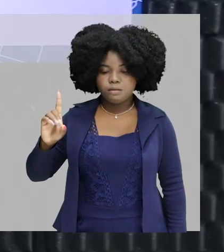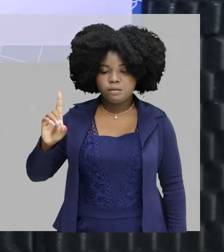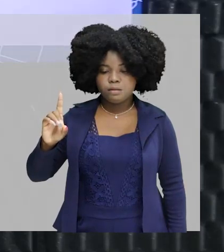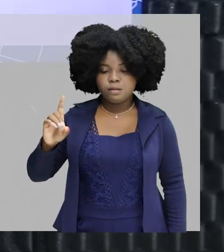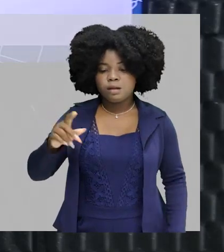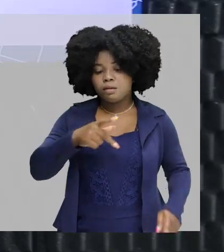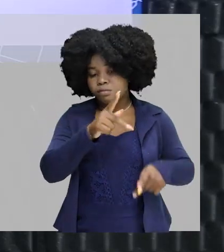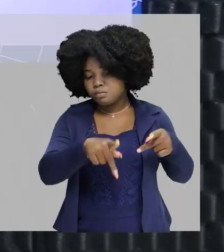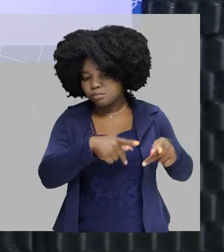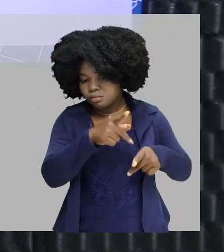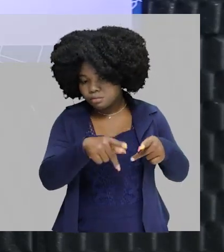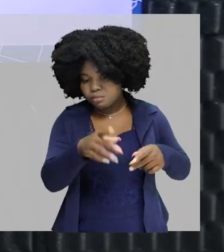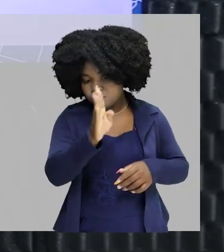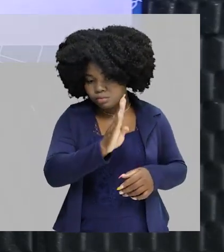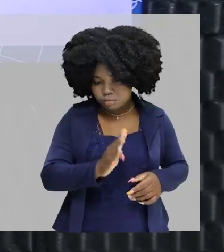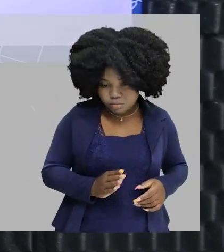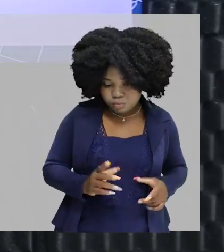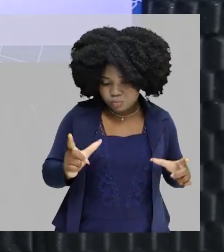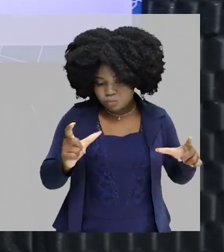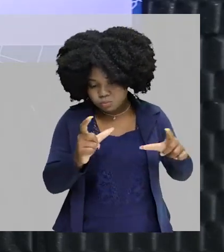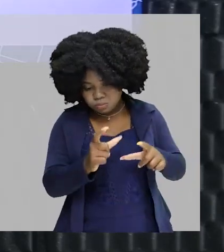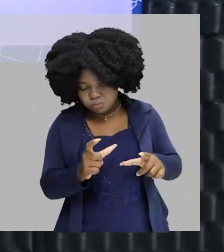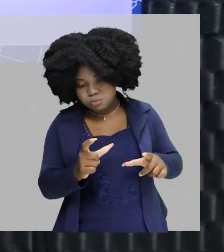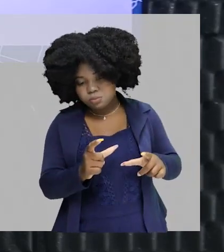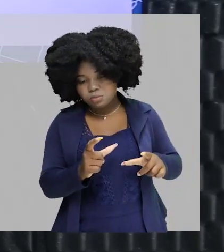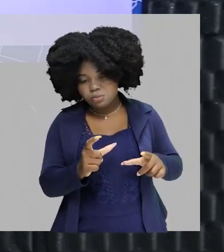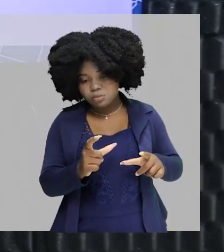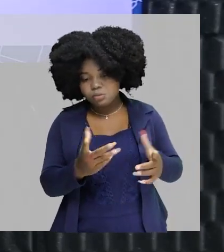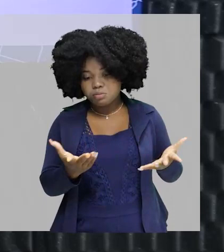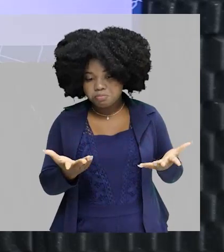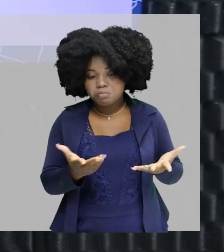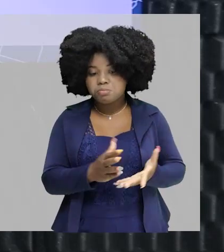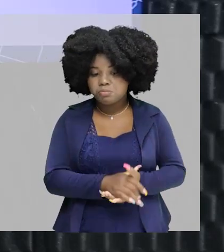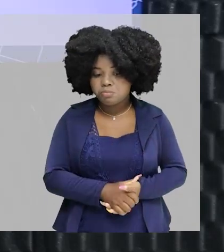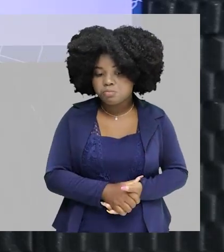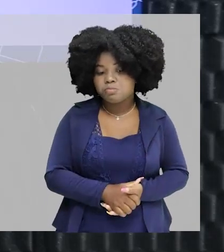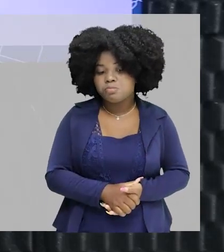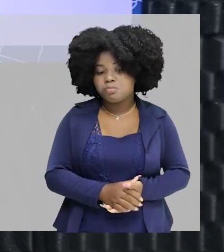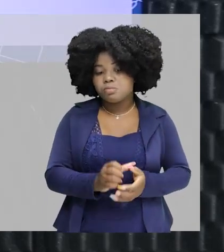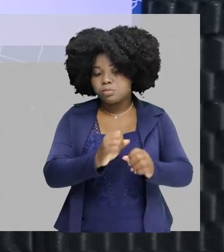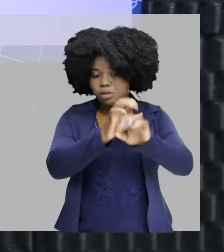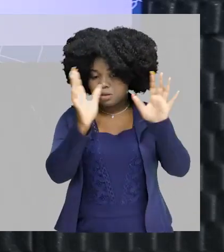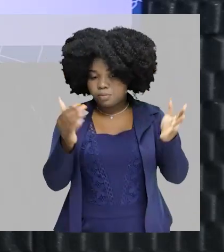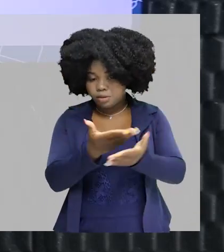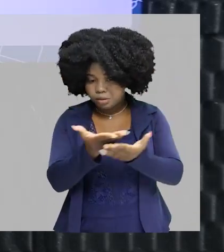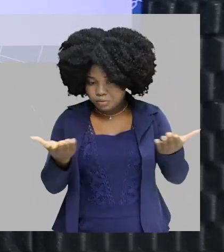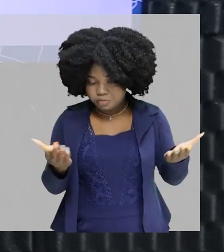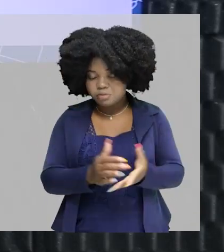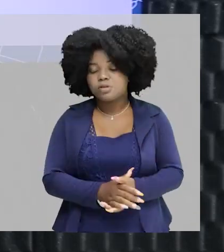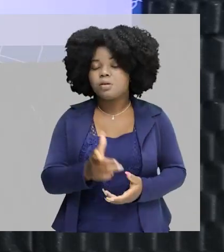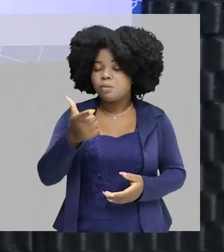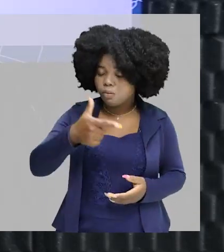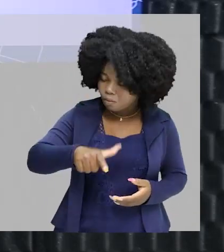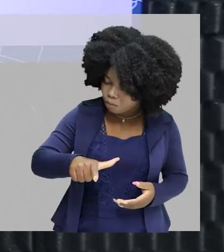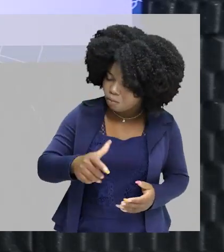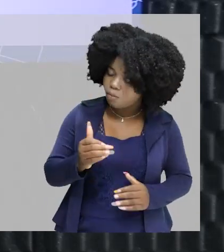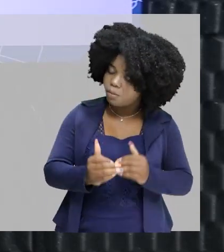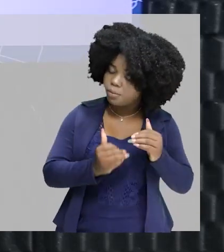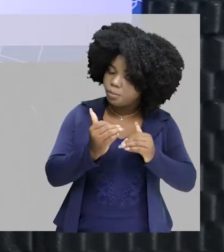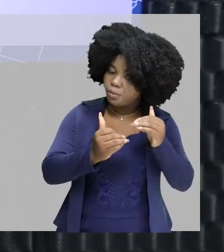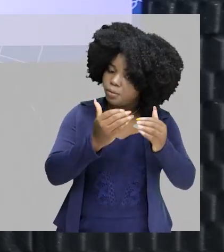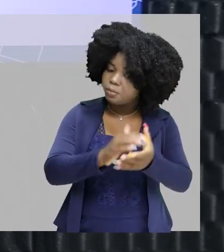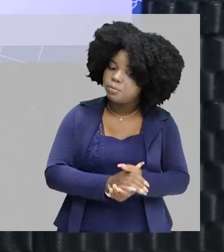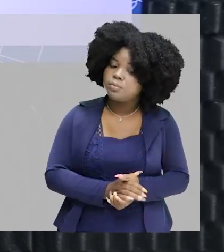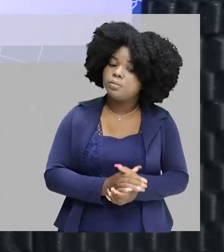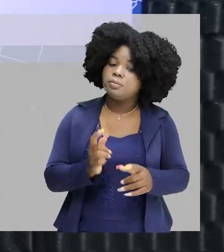população brasileira está diminuindo em número de habitantes? Também não, né? Acabamos de deixar claro, a população brasileira continua a crescer, ou seja,